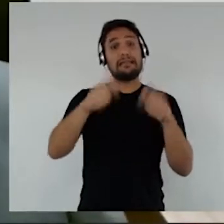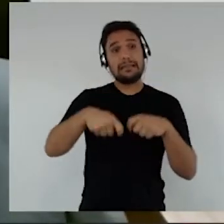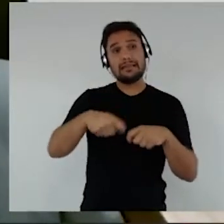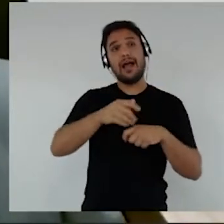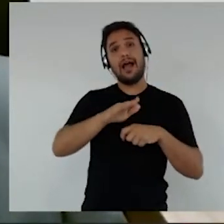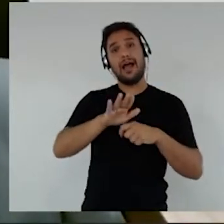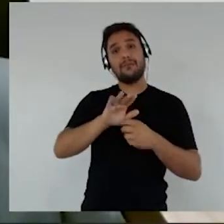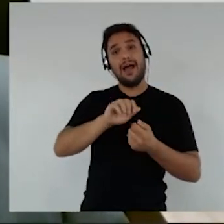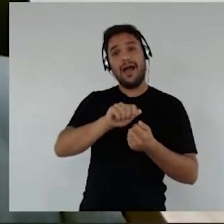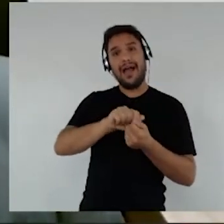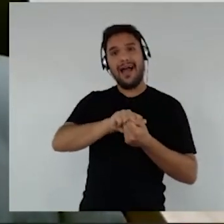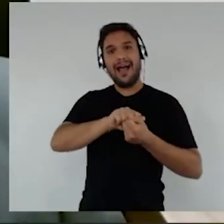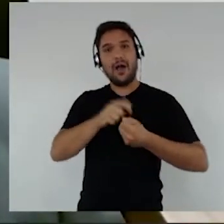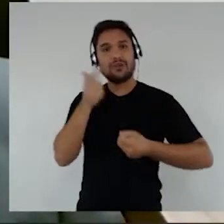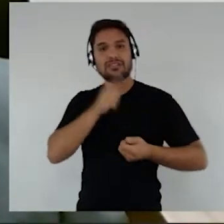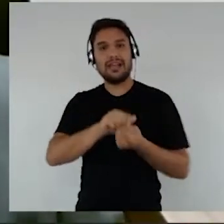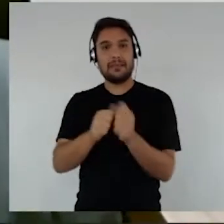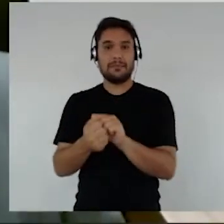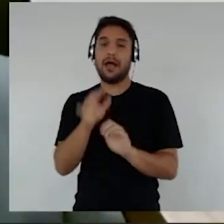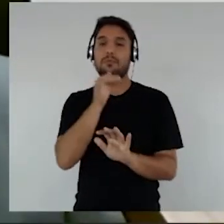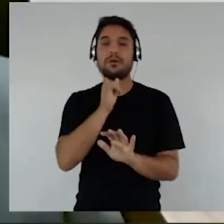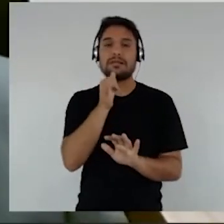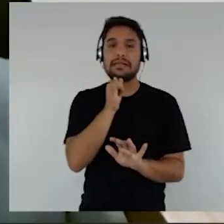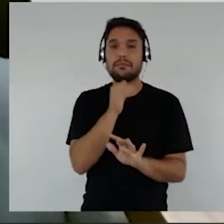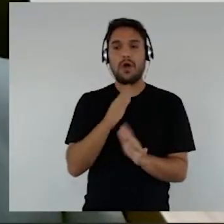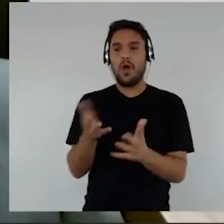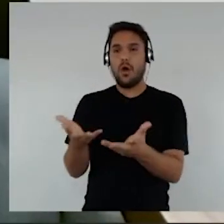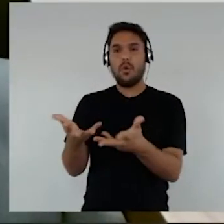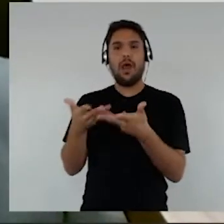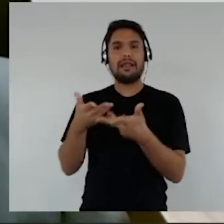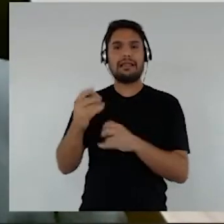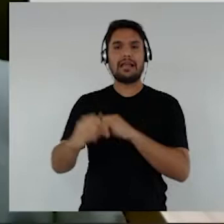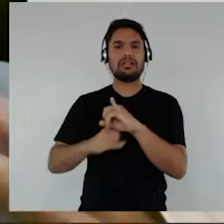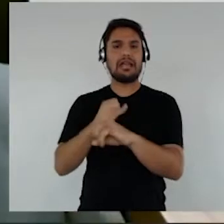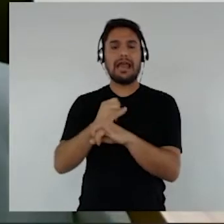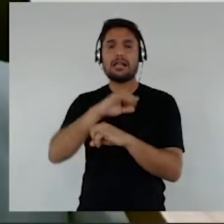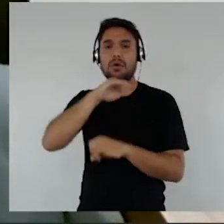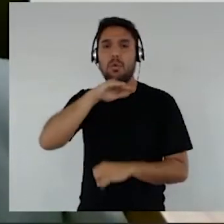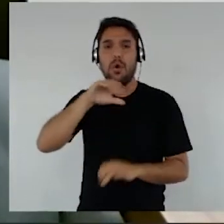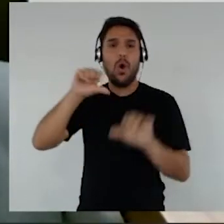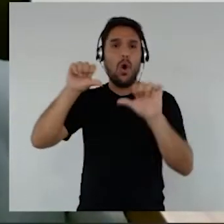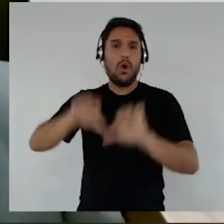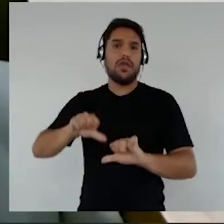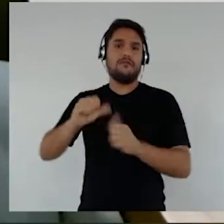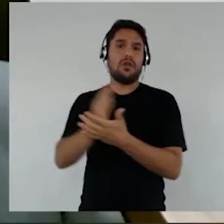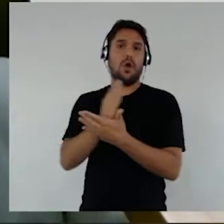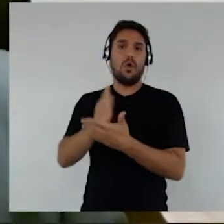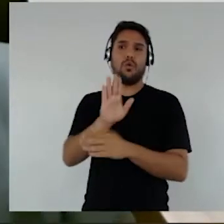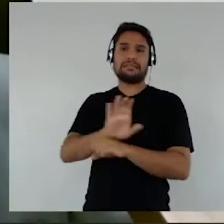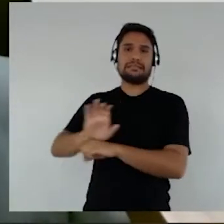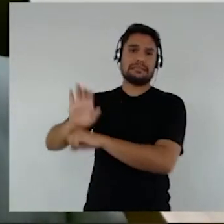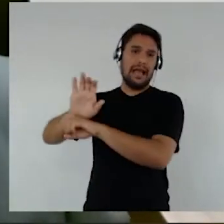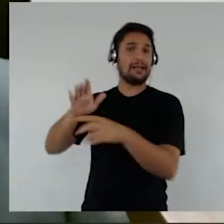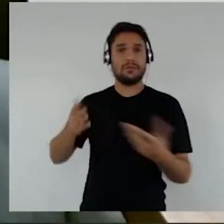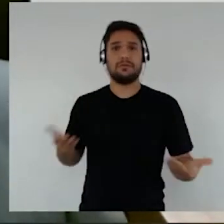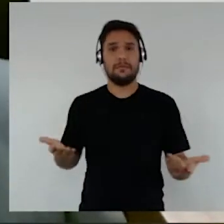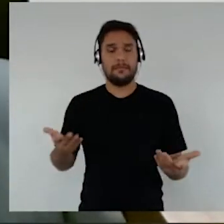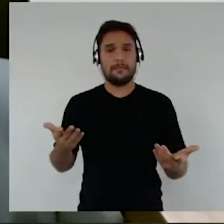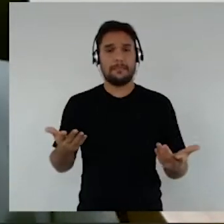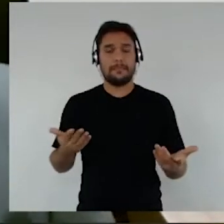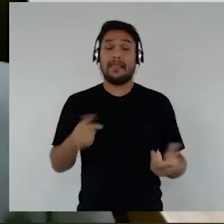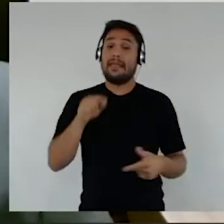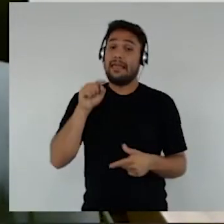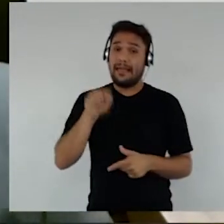estas peculiaridades, como, por exemplo, a péssima qualidade de internet em várias regiões do país. É o caminho